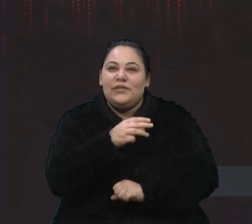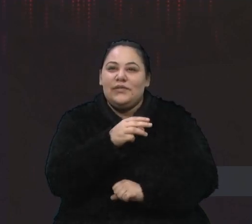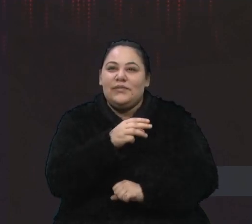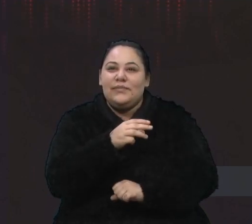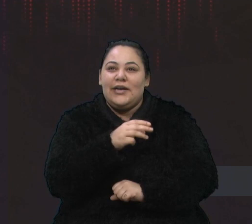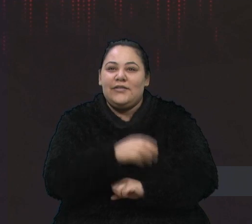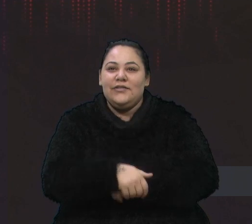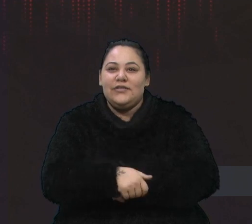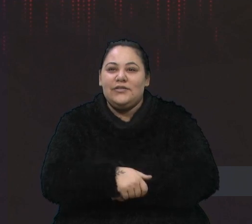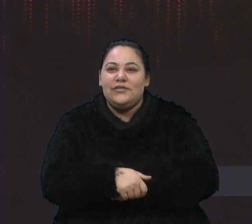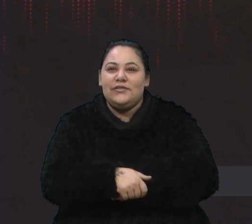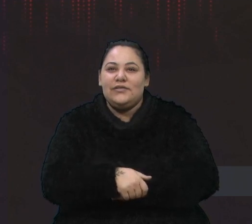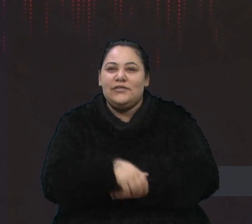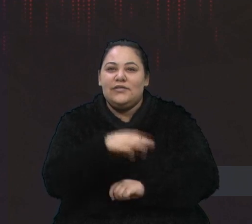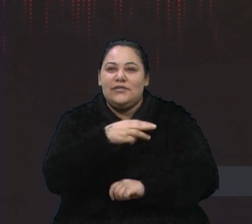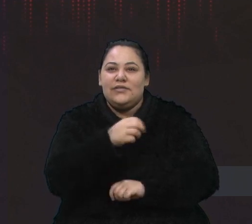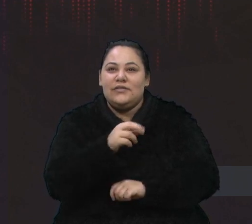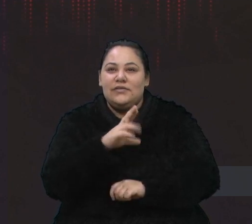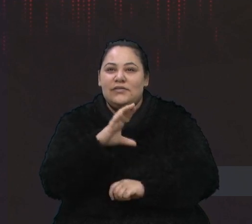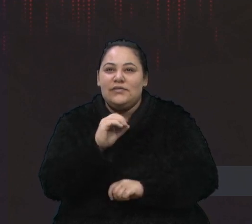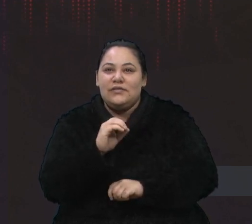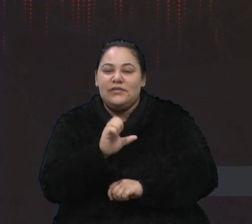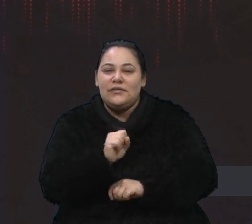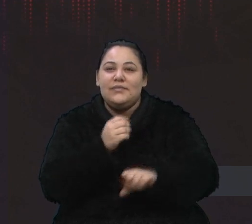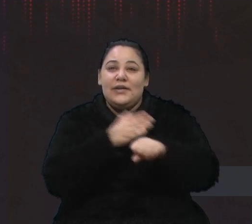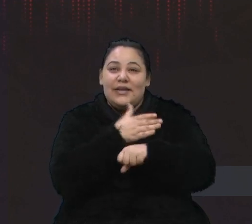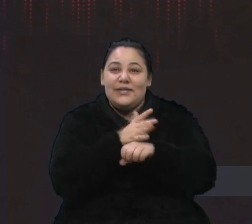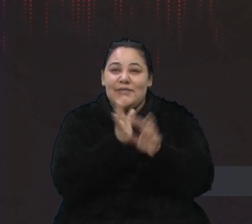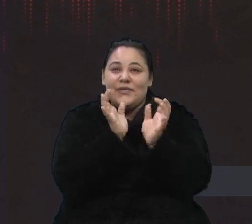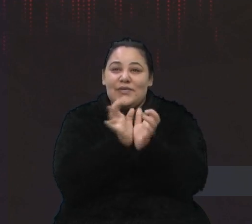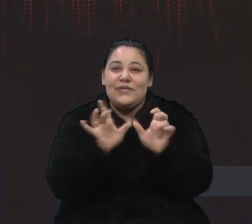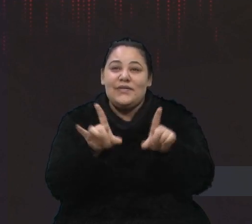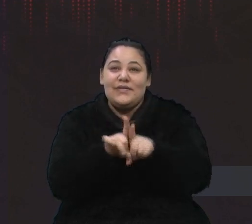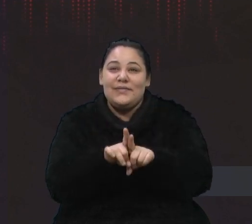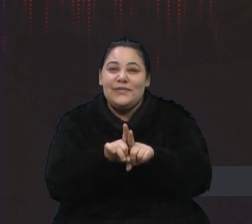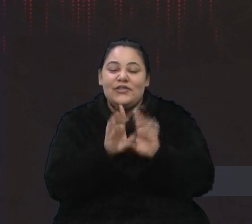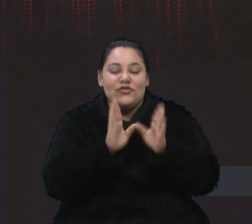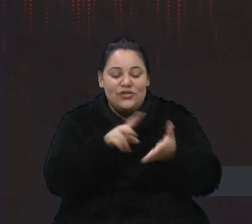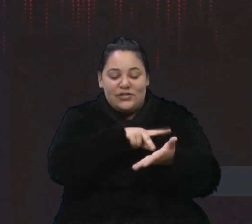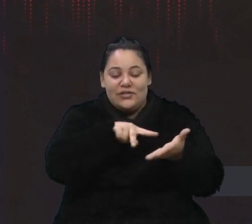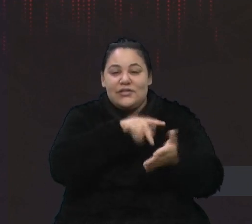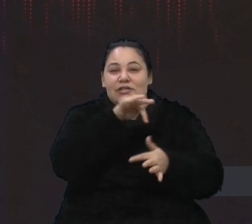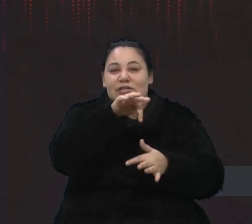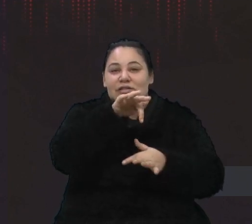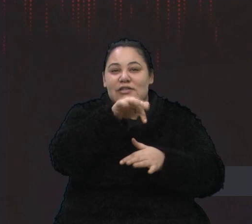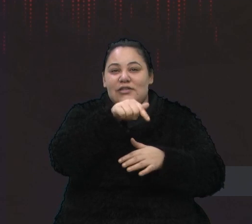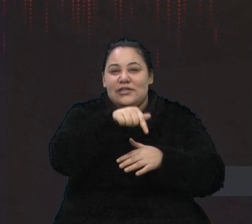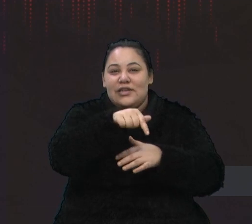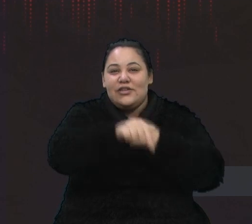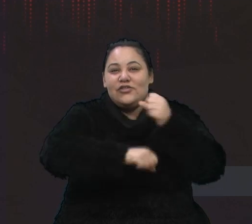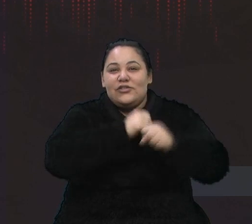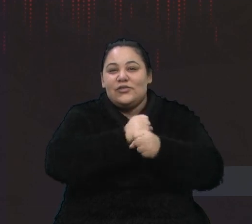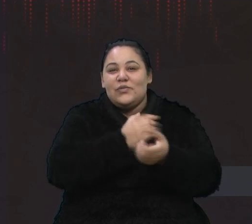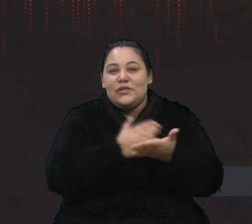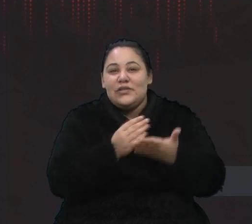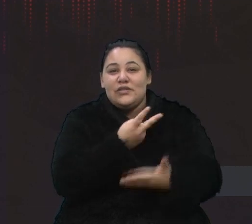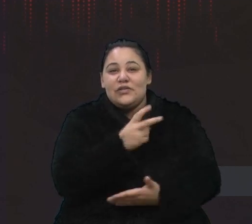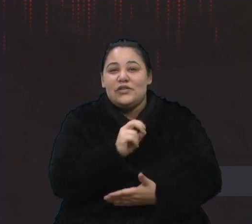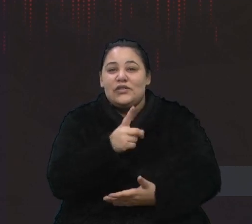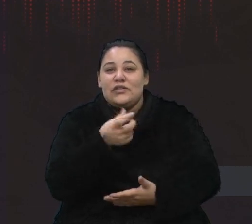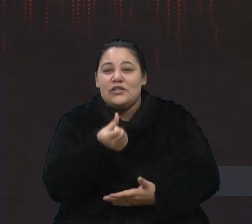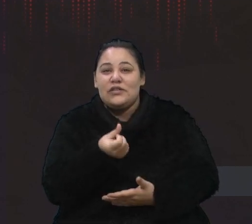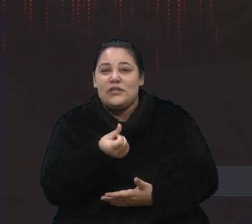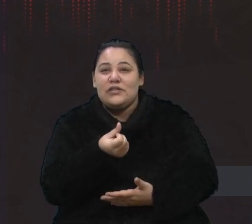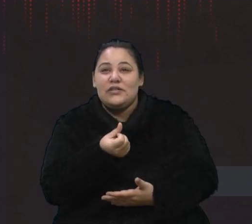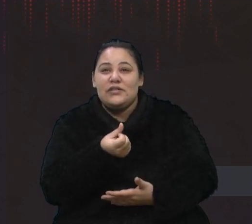Junior, sou dançarino do grupo Alarme Falso, danço faz 7 anos, comecei em 2016. Sou filho